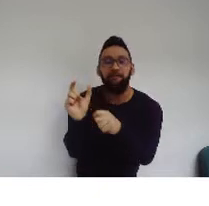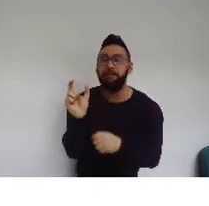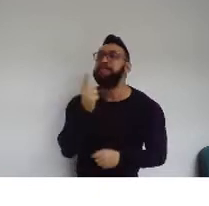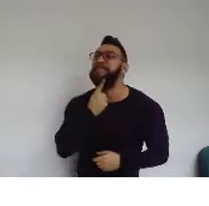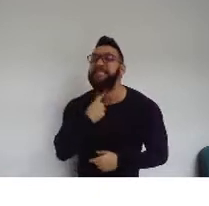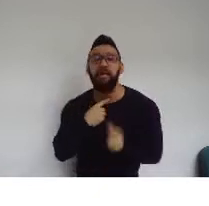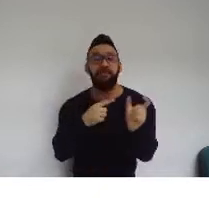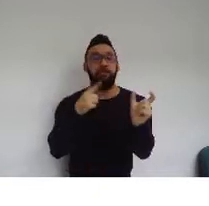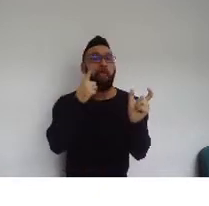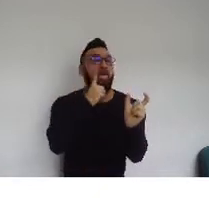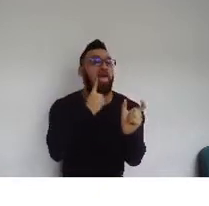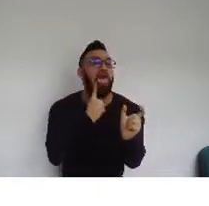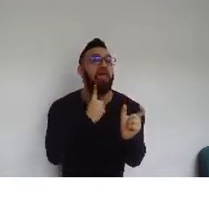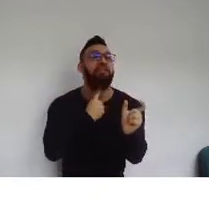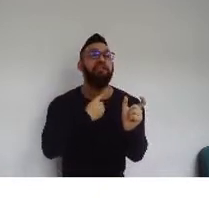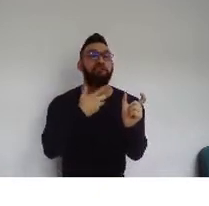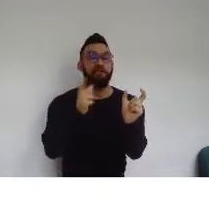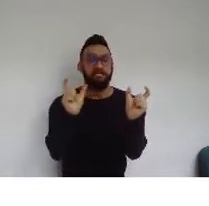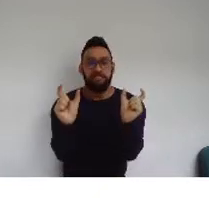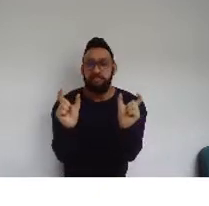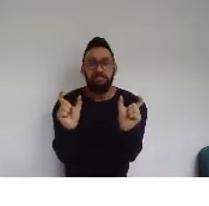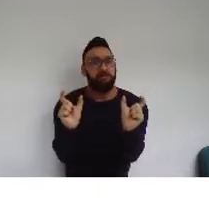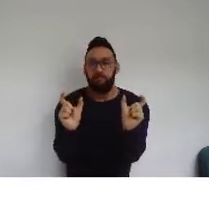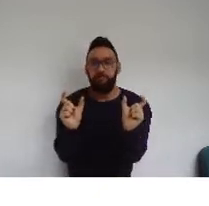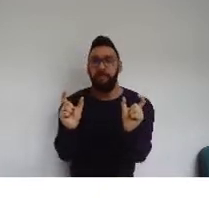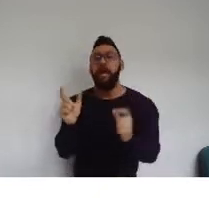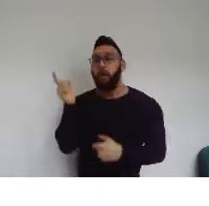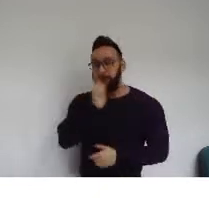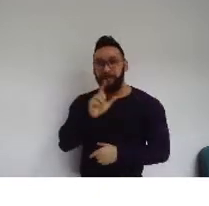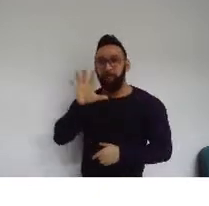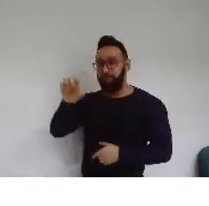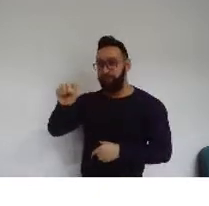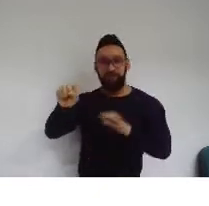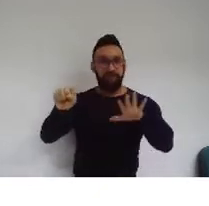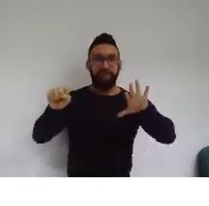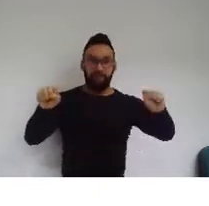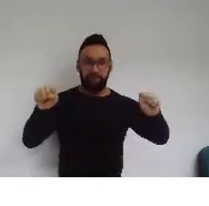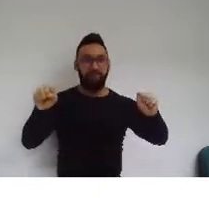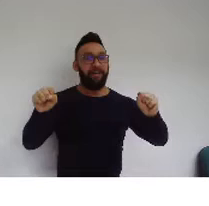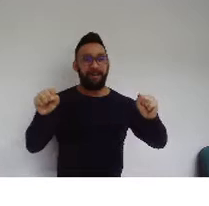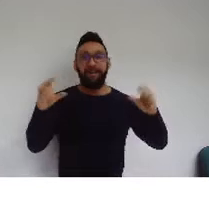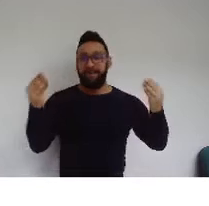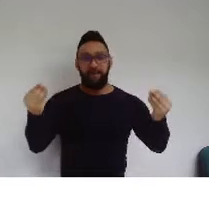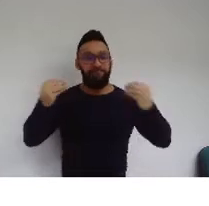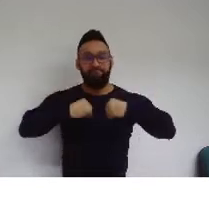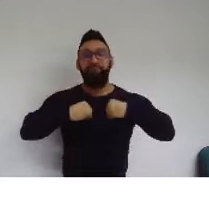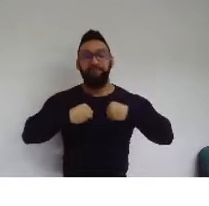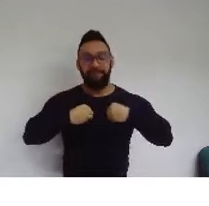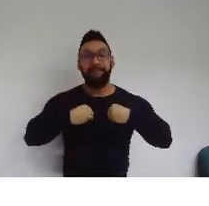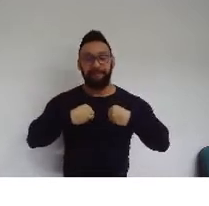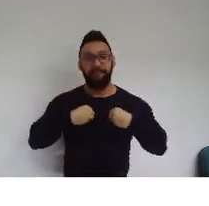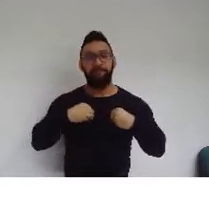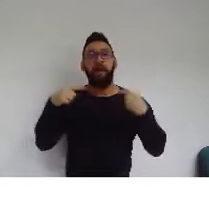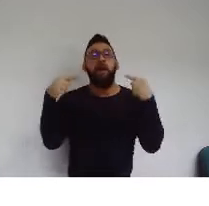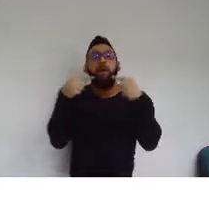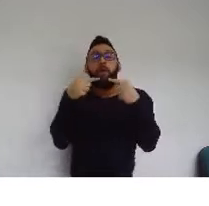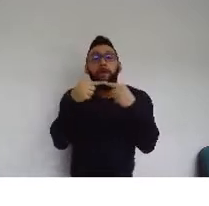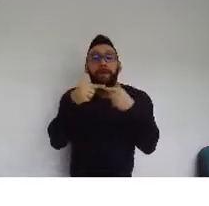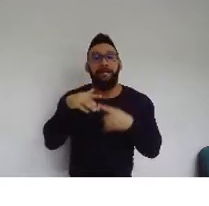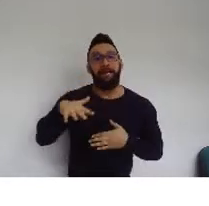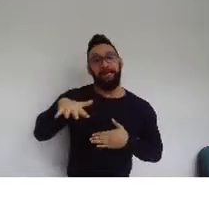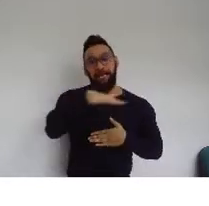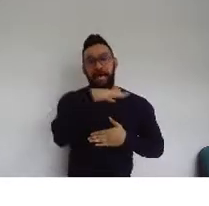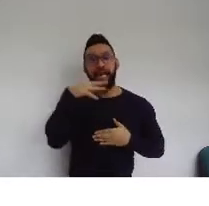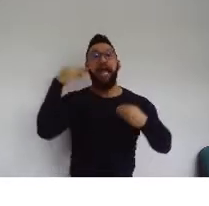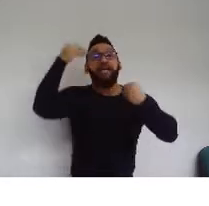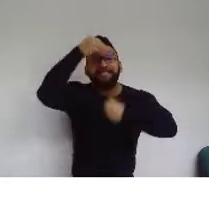ecológica, invocam projeções de sentidos sobre erotismo.